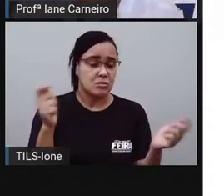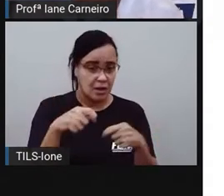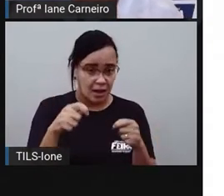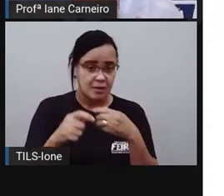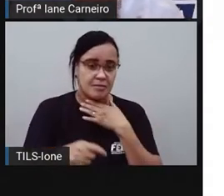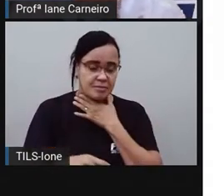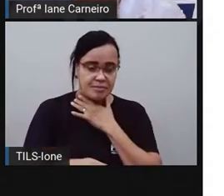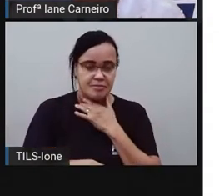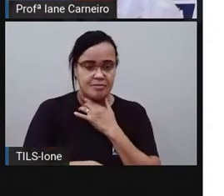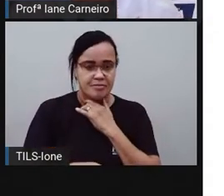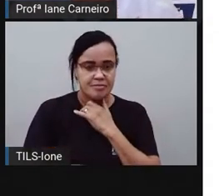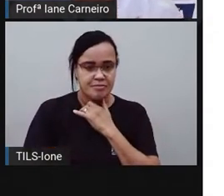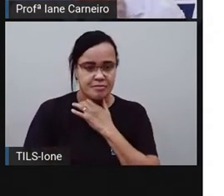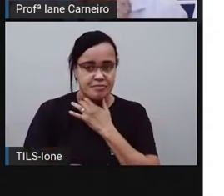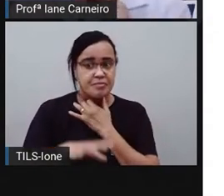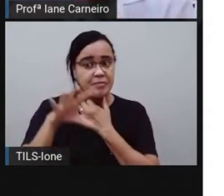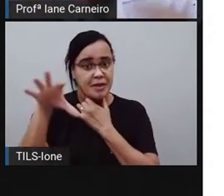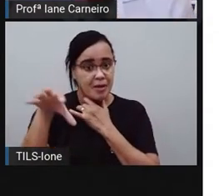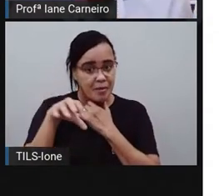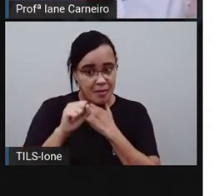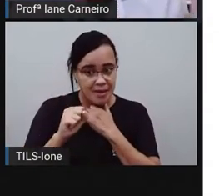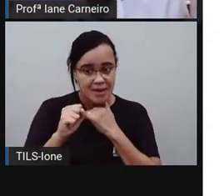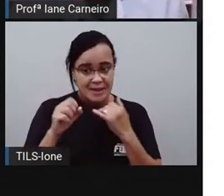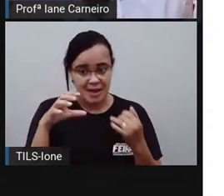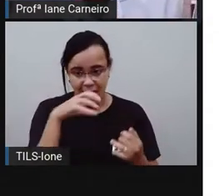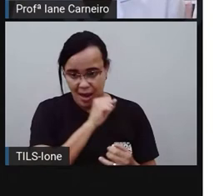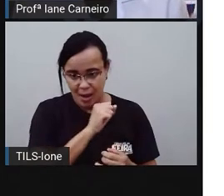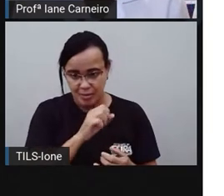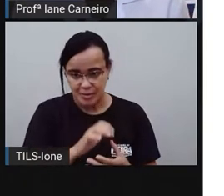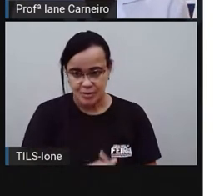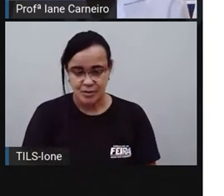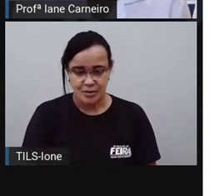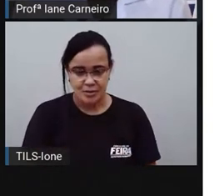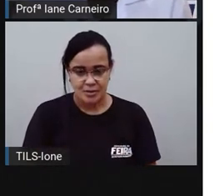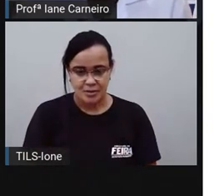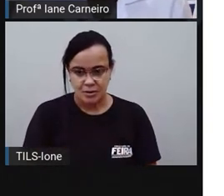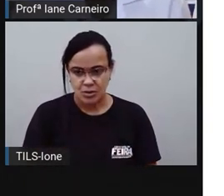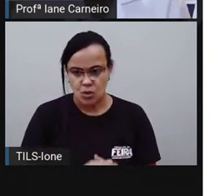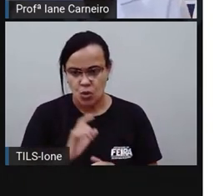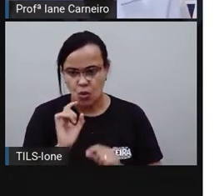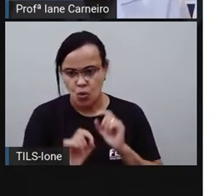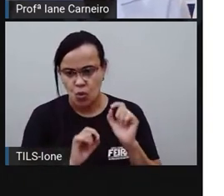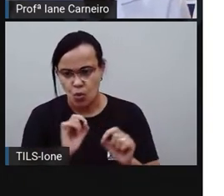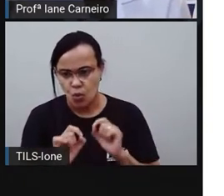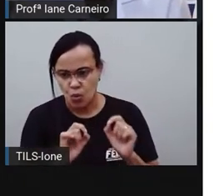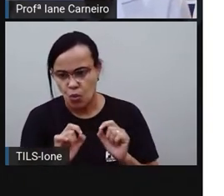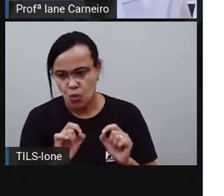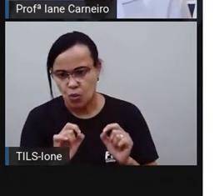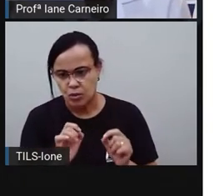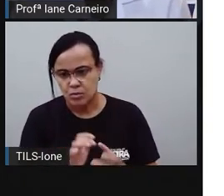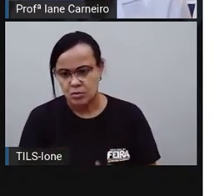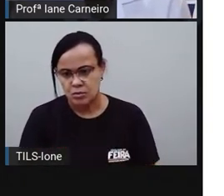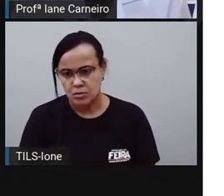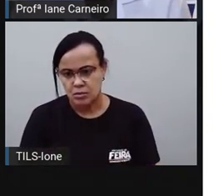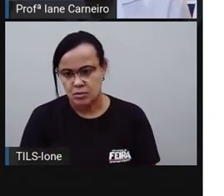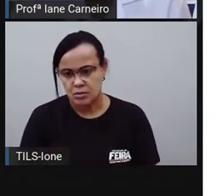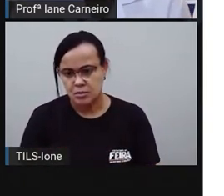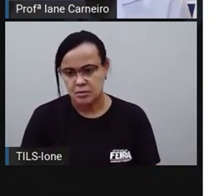Tá bom? Então pede a mamãe aí ajuda para você conseguir esse material. Então vamos